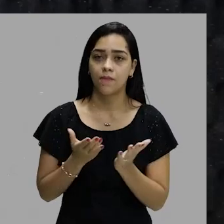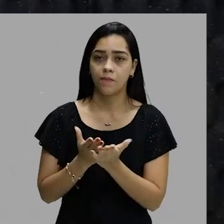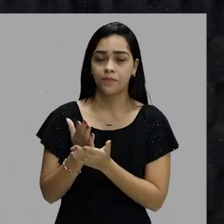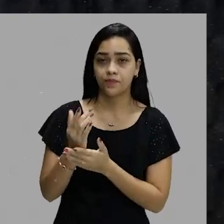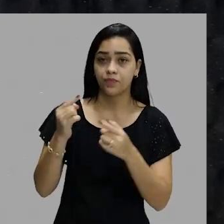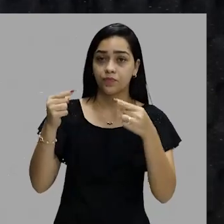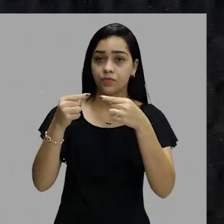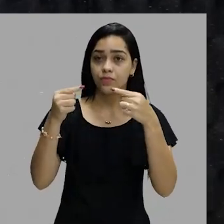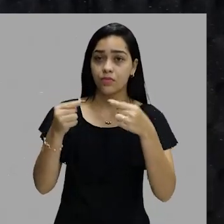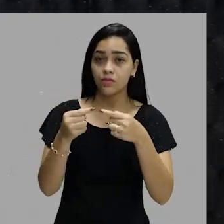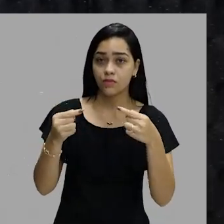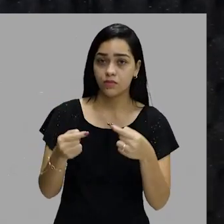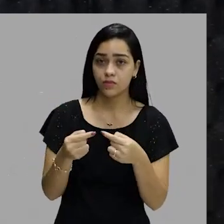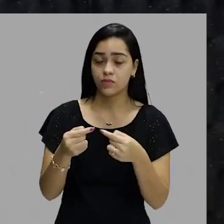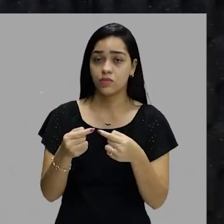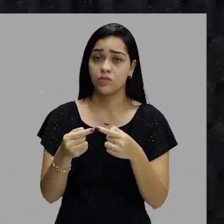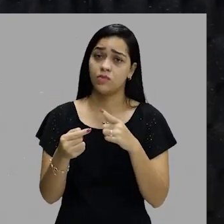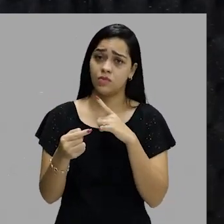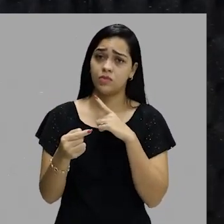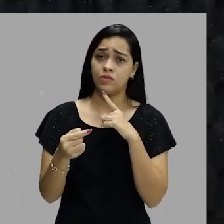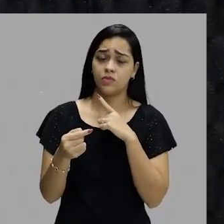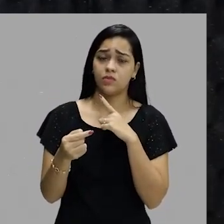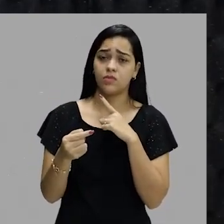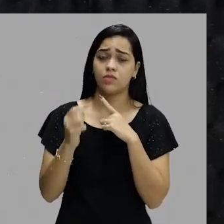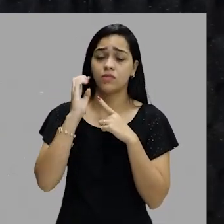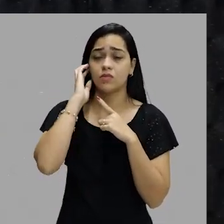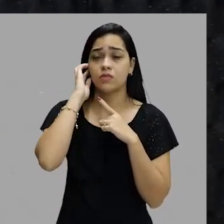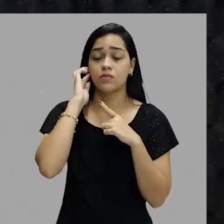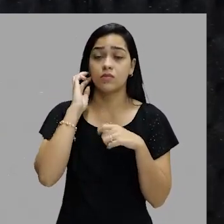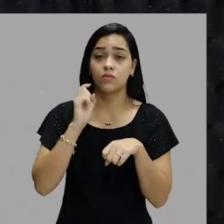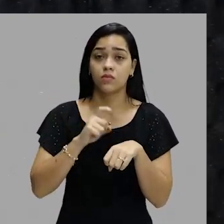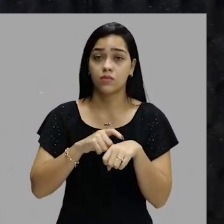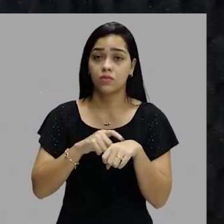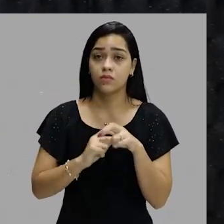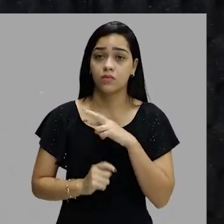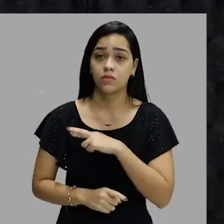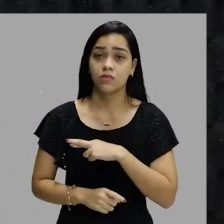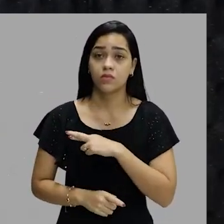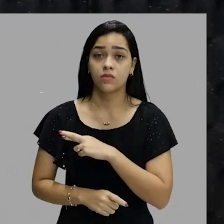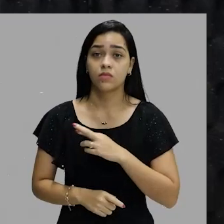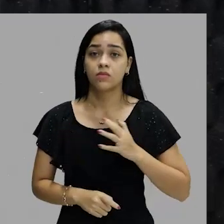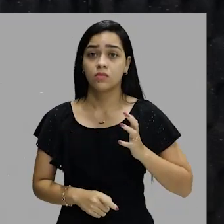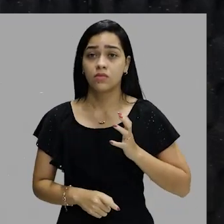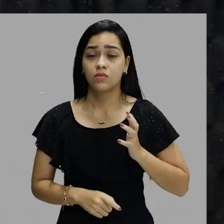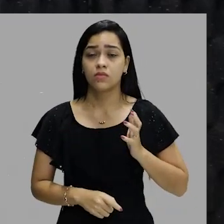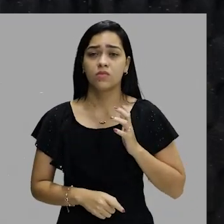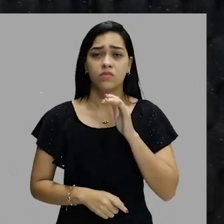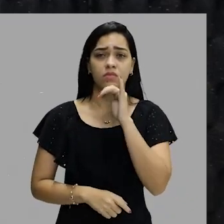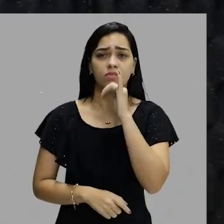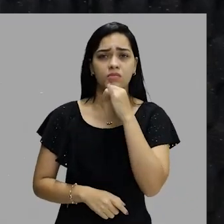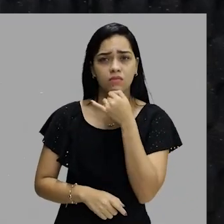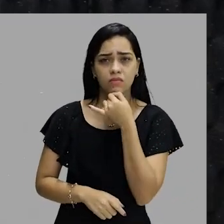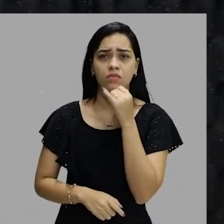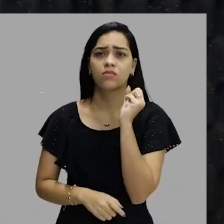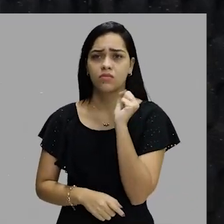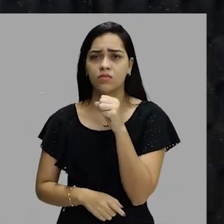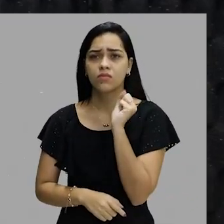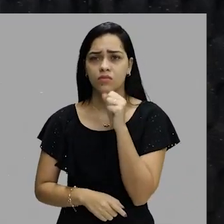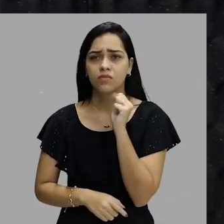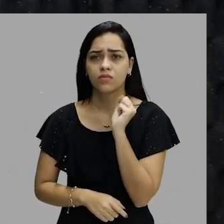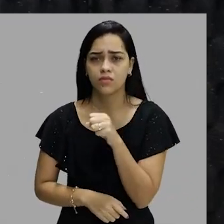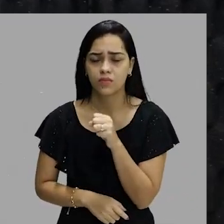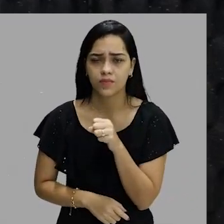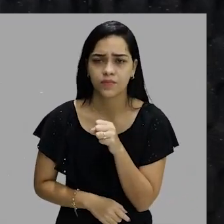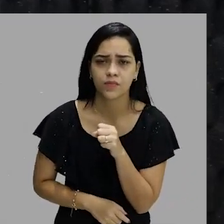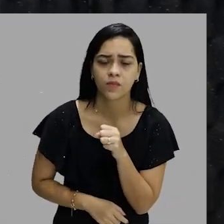de acordo com a época em que ele se encontra. E nesse momento do romantismo, a burguesia estava descontente, sim, tá? A nobreza